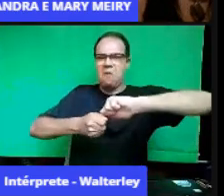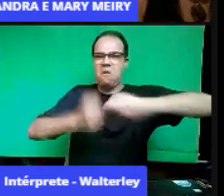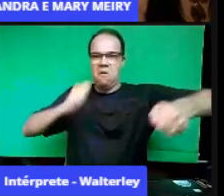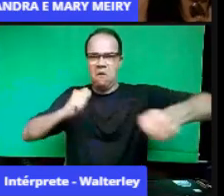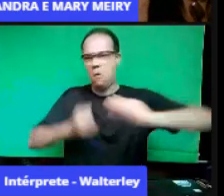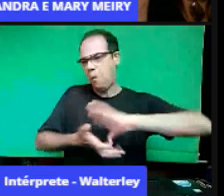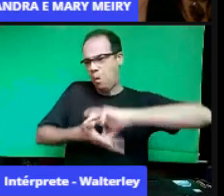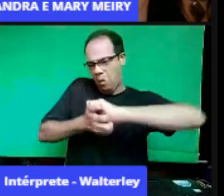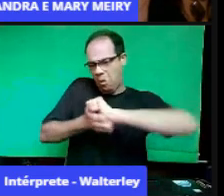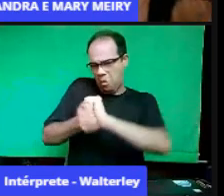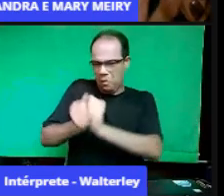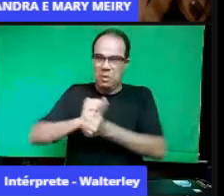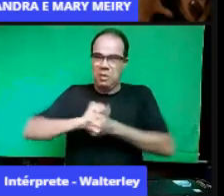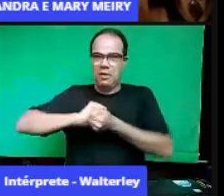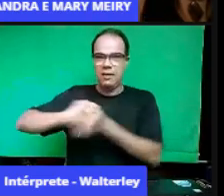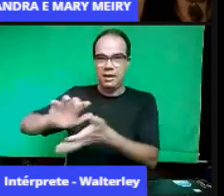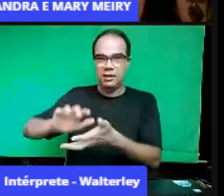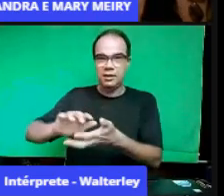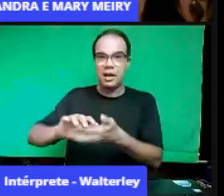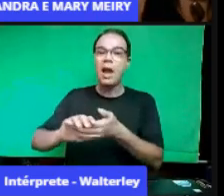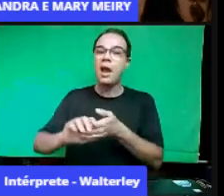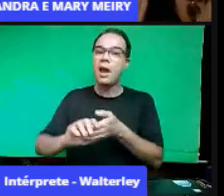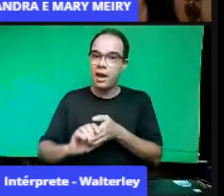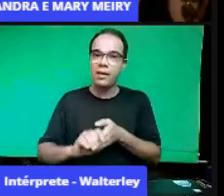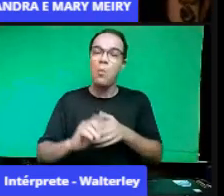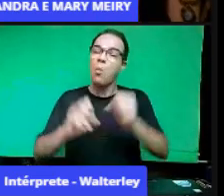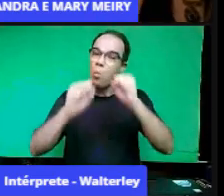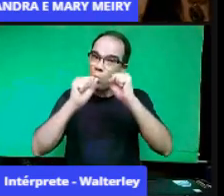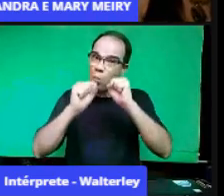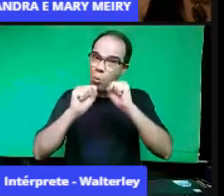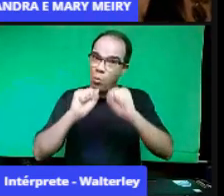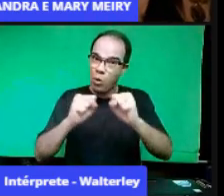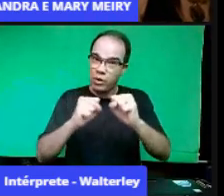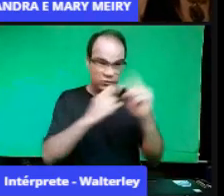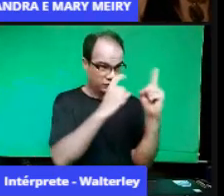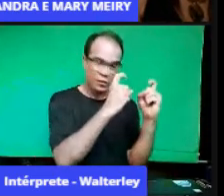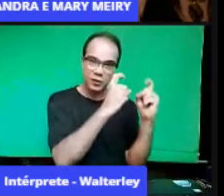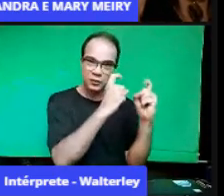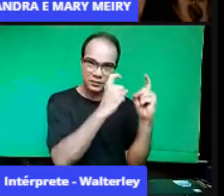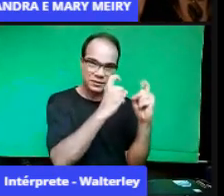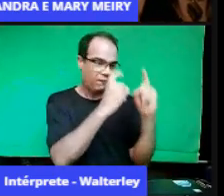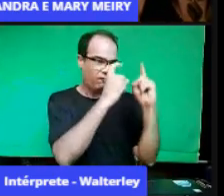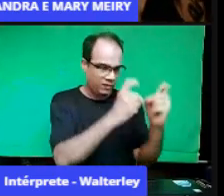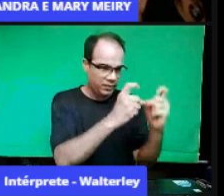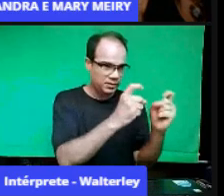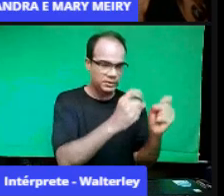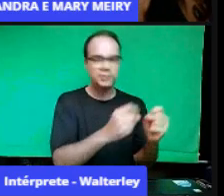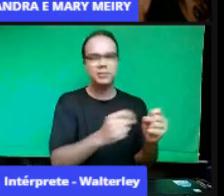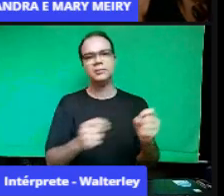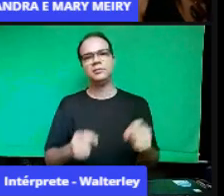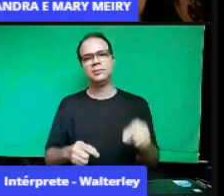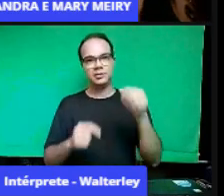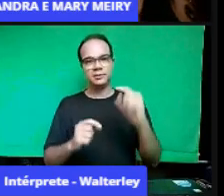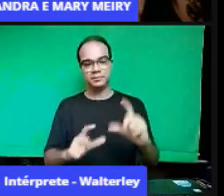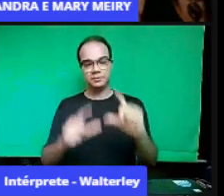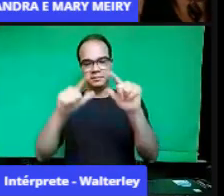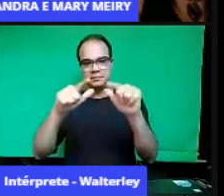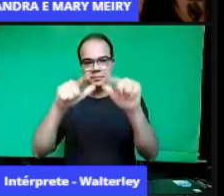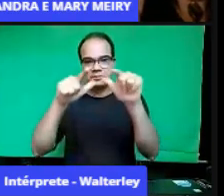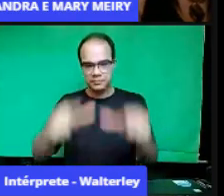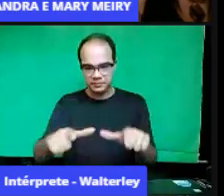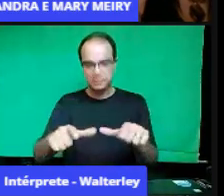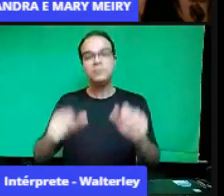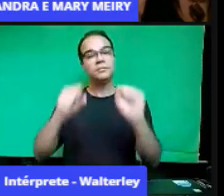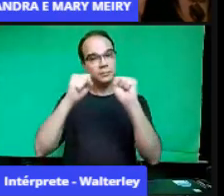Registrar, né? Registrar é um registro independente momento em que não houve rendimento. Independente da situação que foi ocasionada